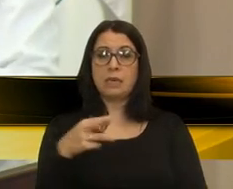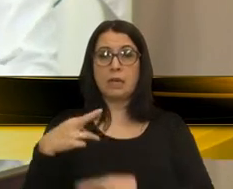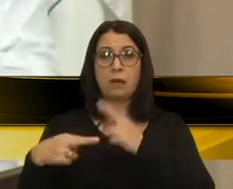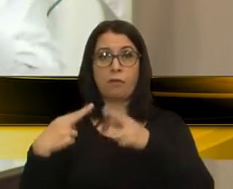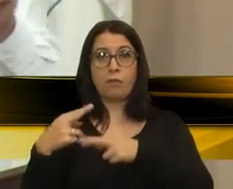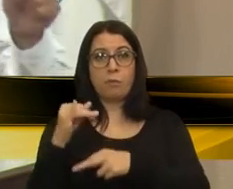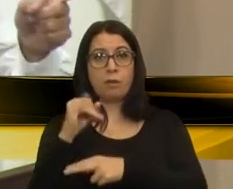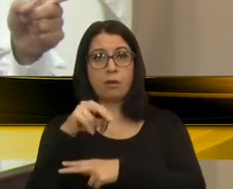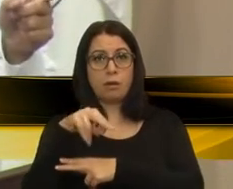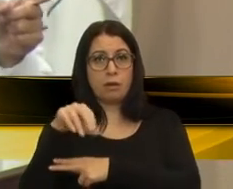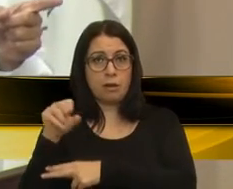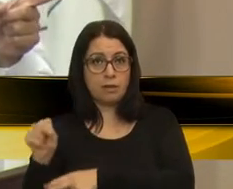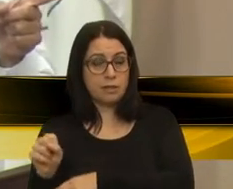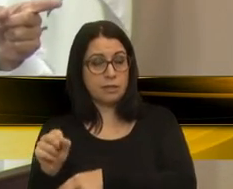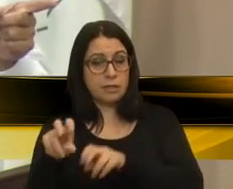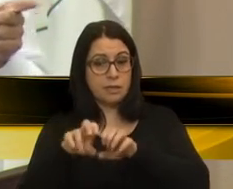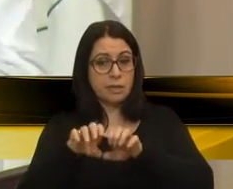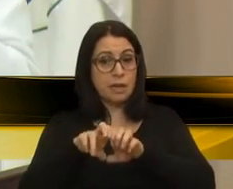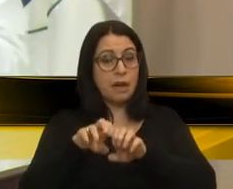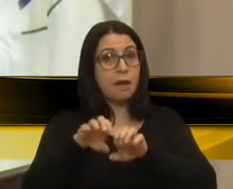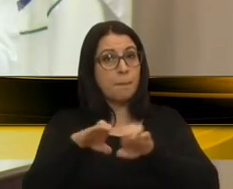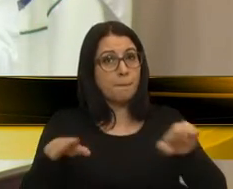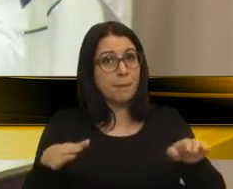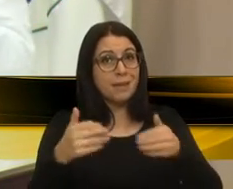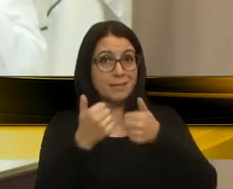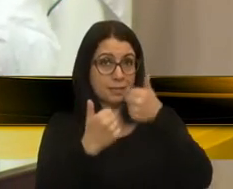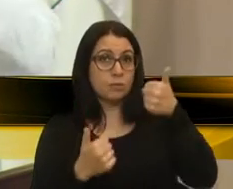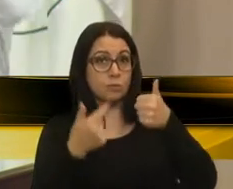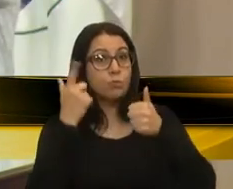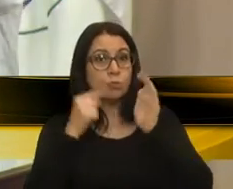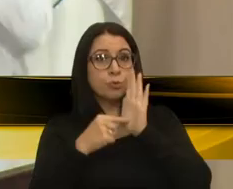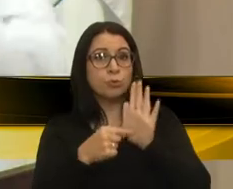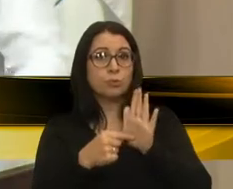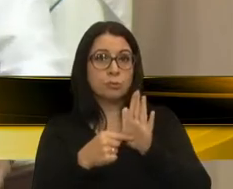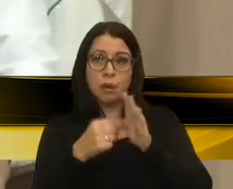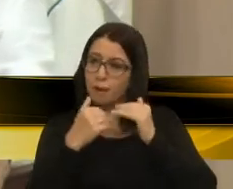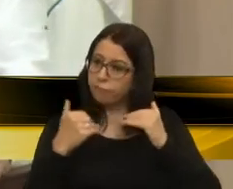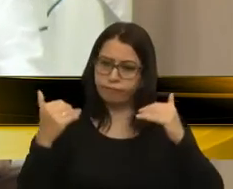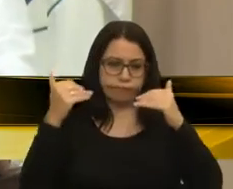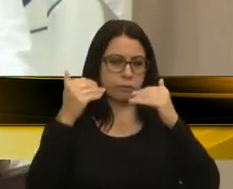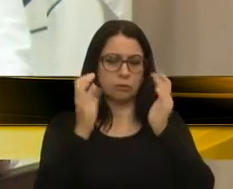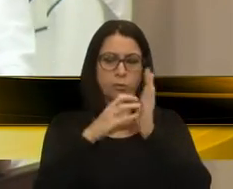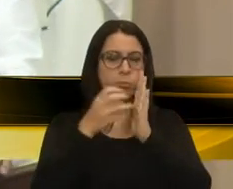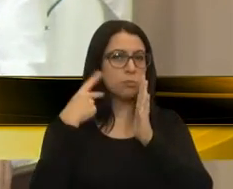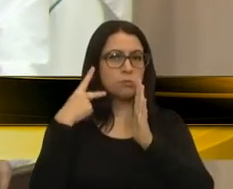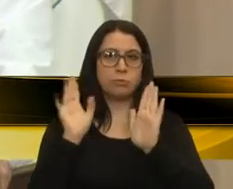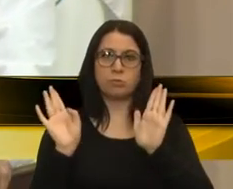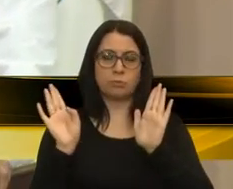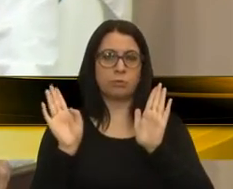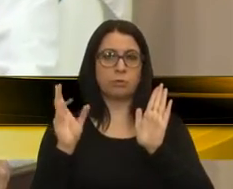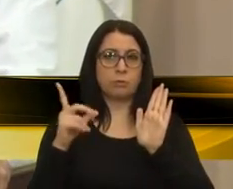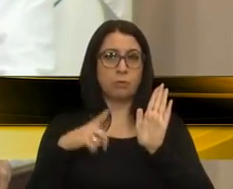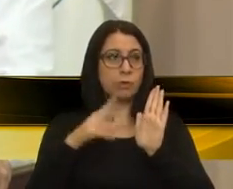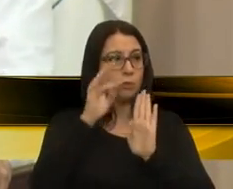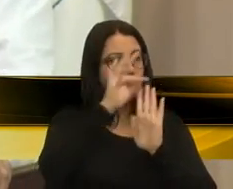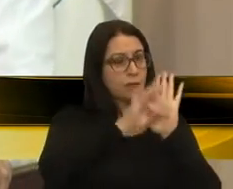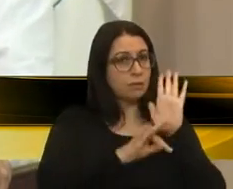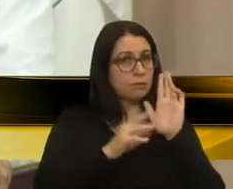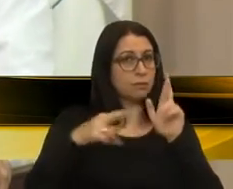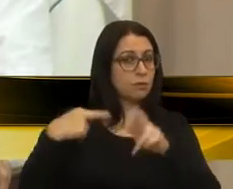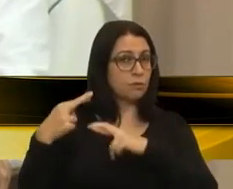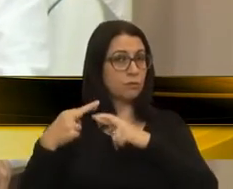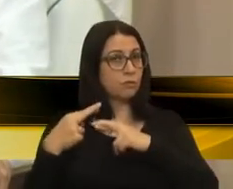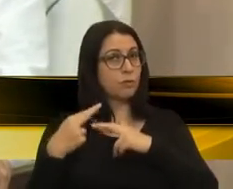da Previdência, e a mesa que ontem demonstrou isso, ela está acima de questões partidárias, porque, de fato, o texto da reforma